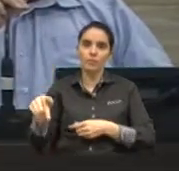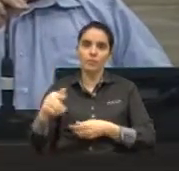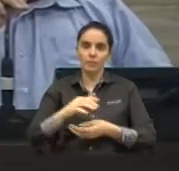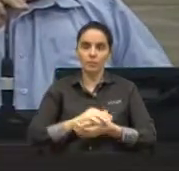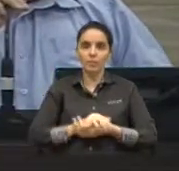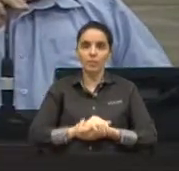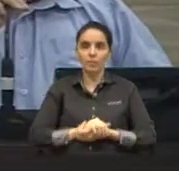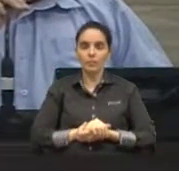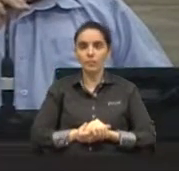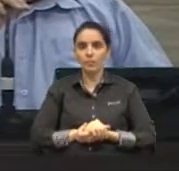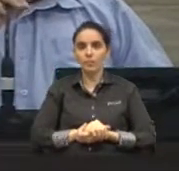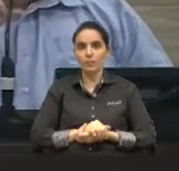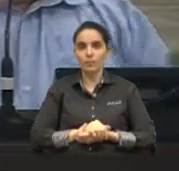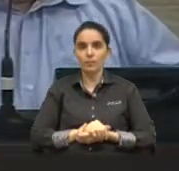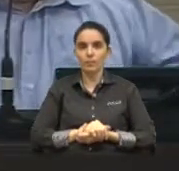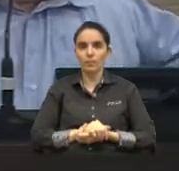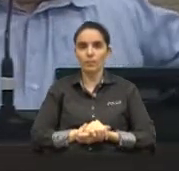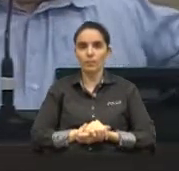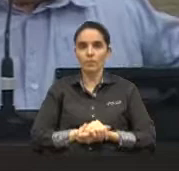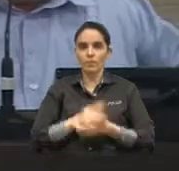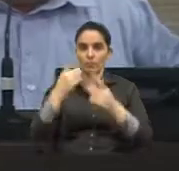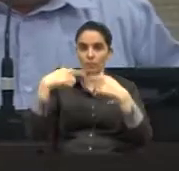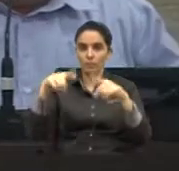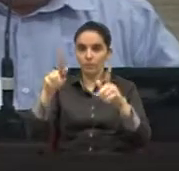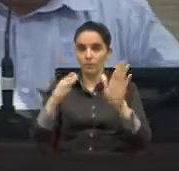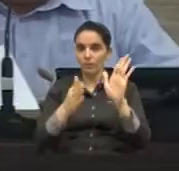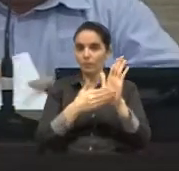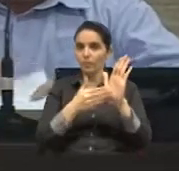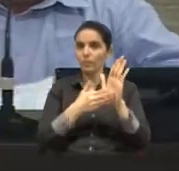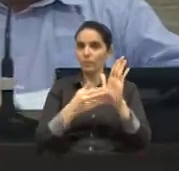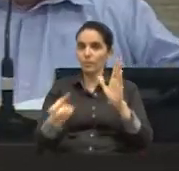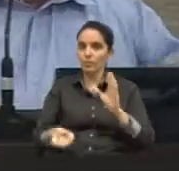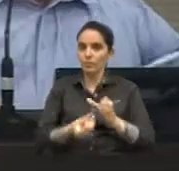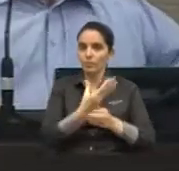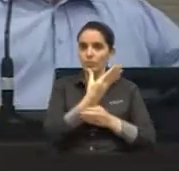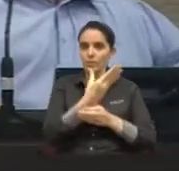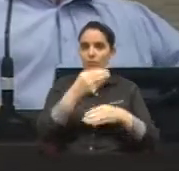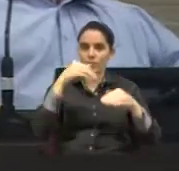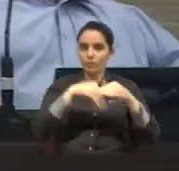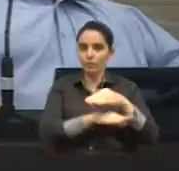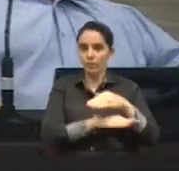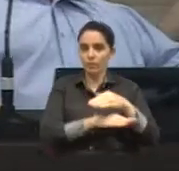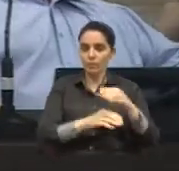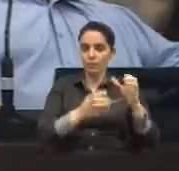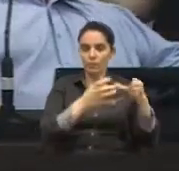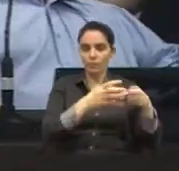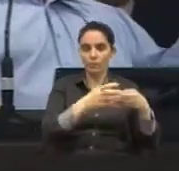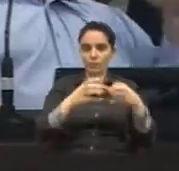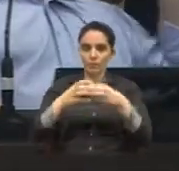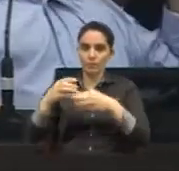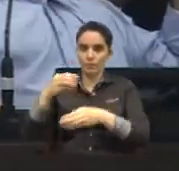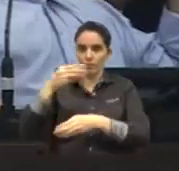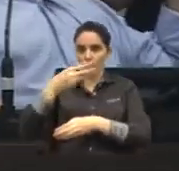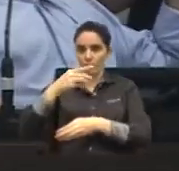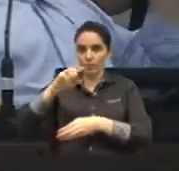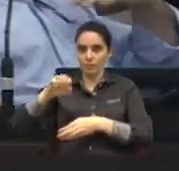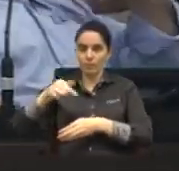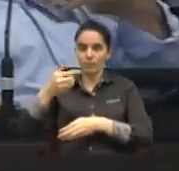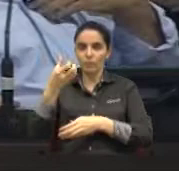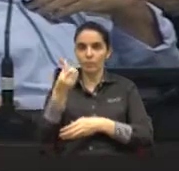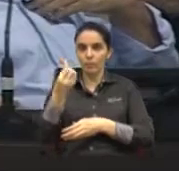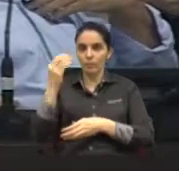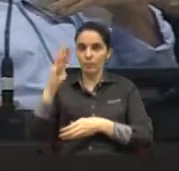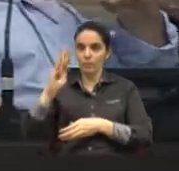137/2017. Moção de protesto contra a proposta de criação do fundo partidário de 3,6 bilhões de